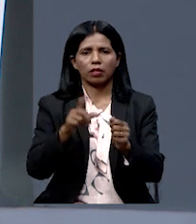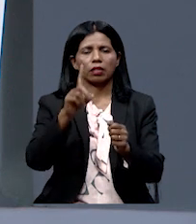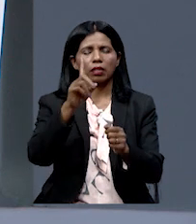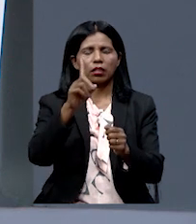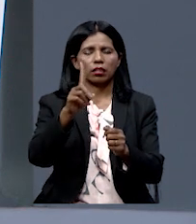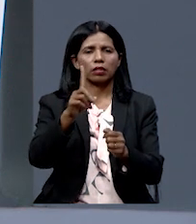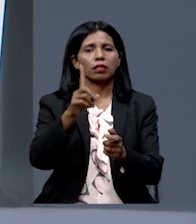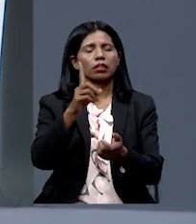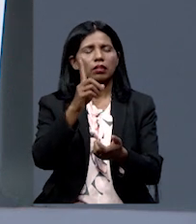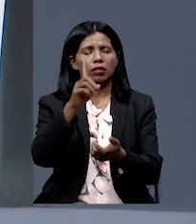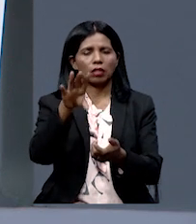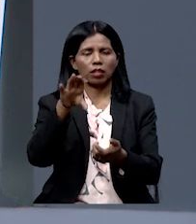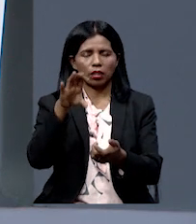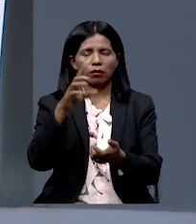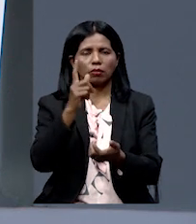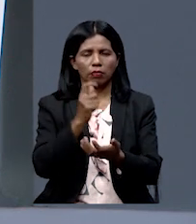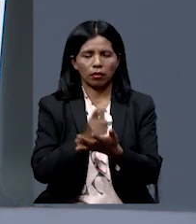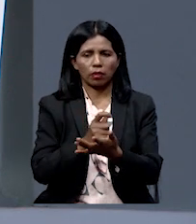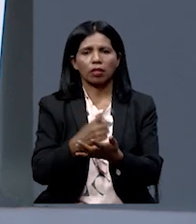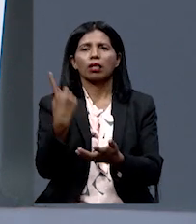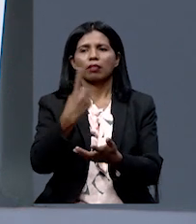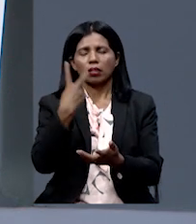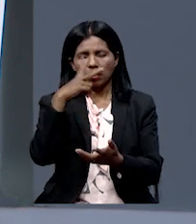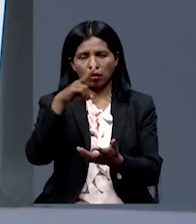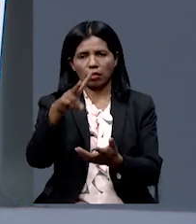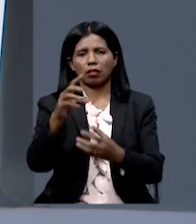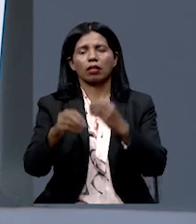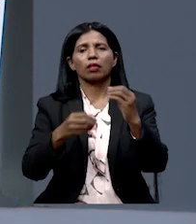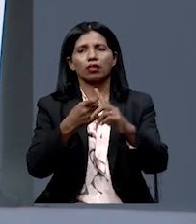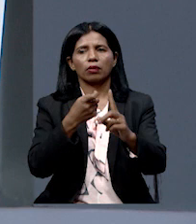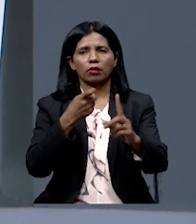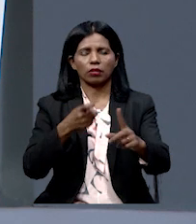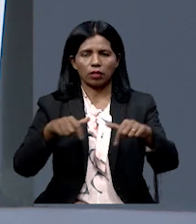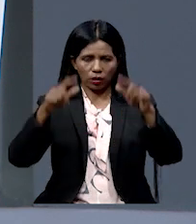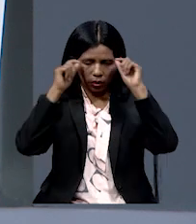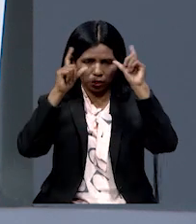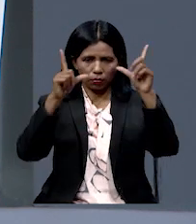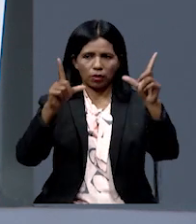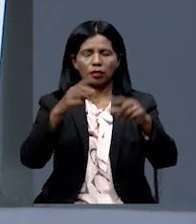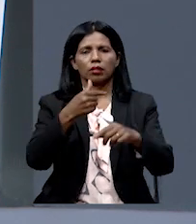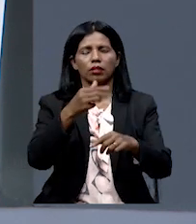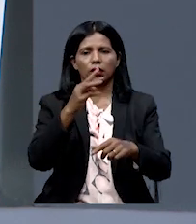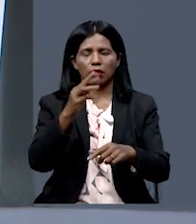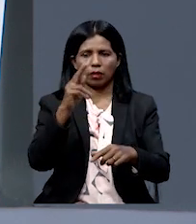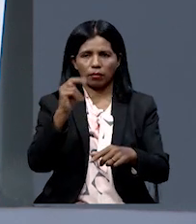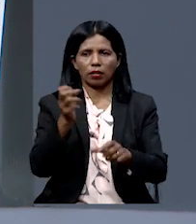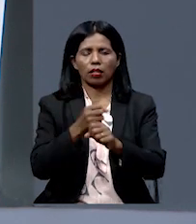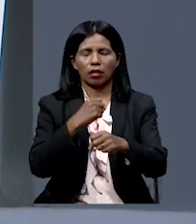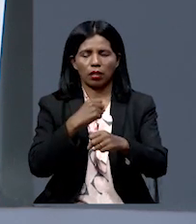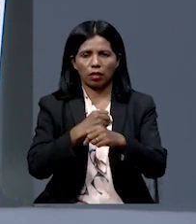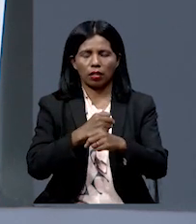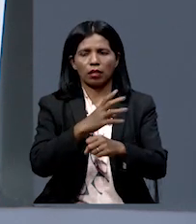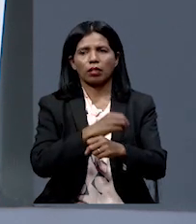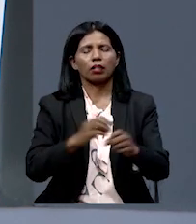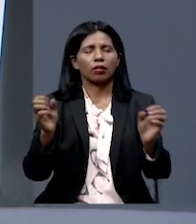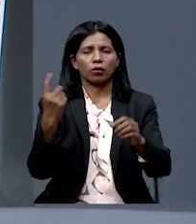ke sempre akompanya conteúdo sira ia Timor ba ingira jemen halo live streaming laos